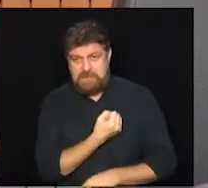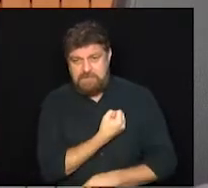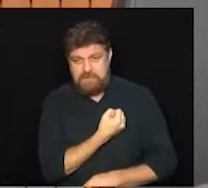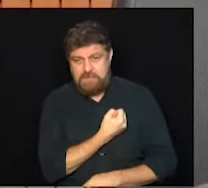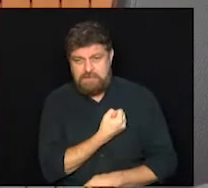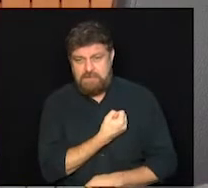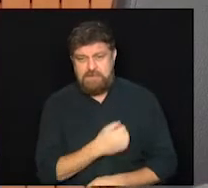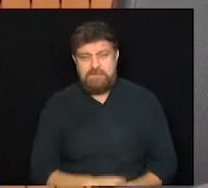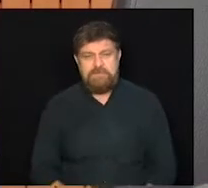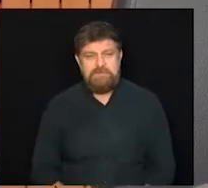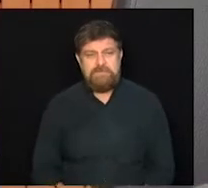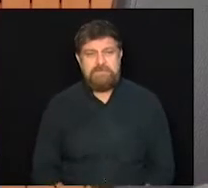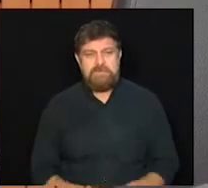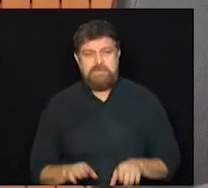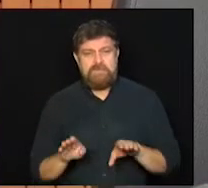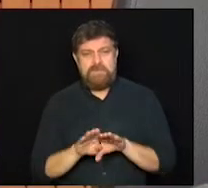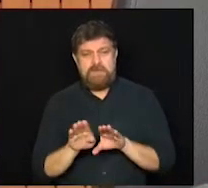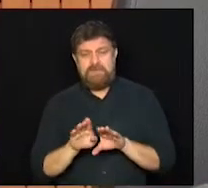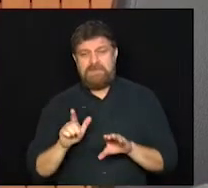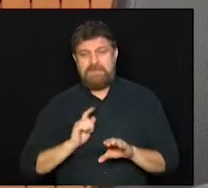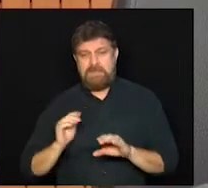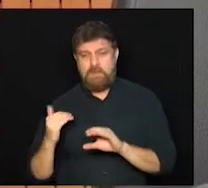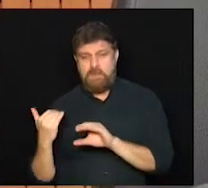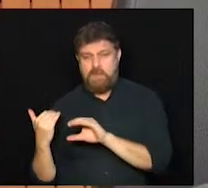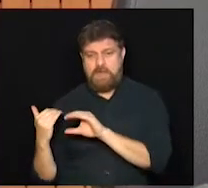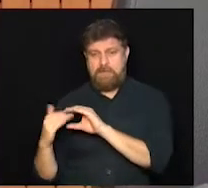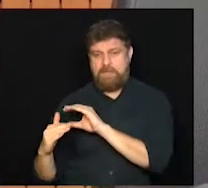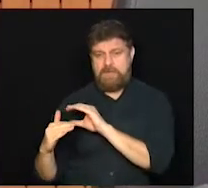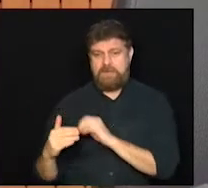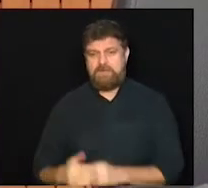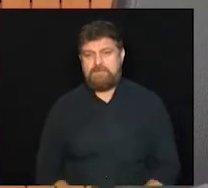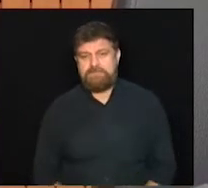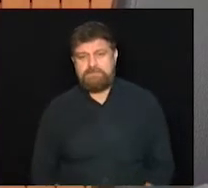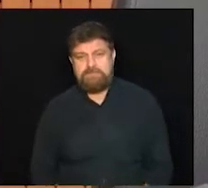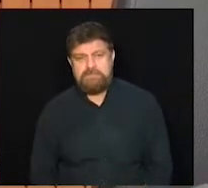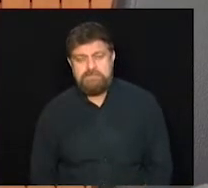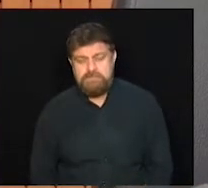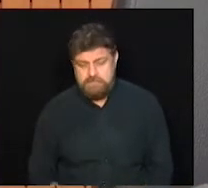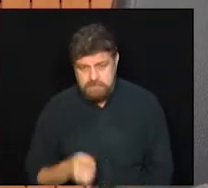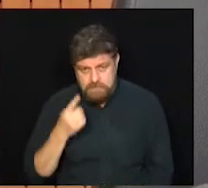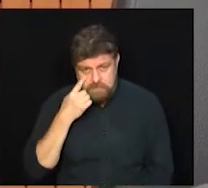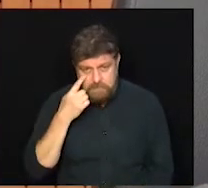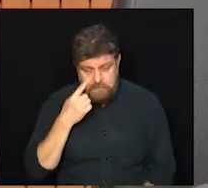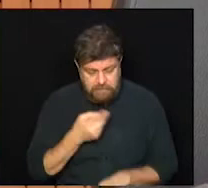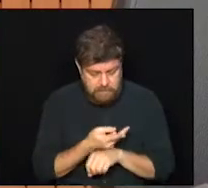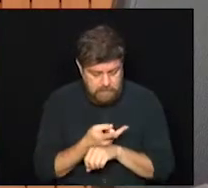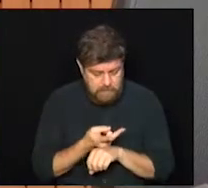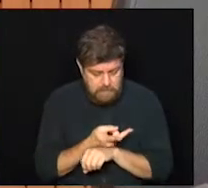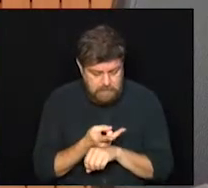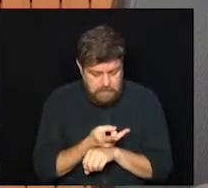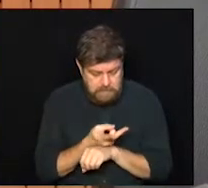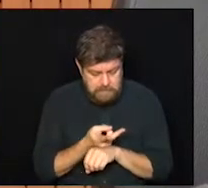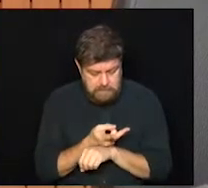também pelo e-mail, que cadê aqui? Estou procurando.